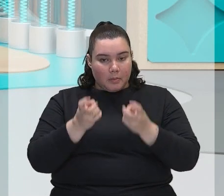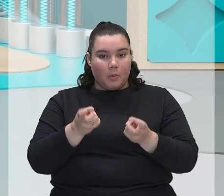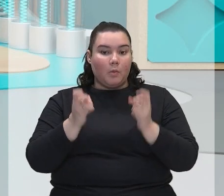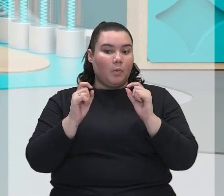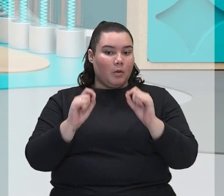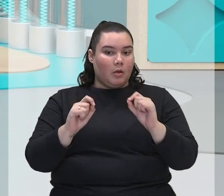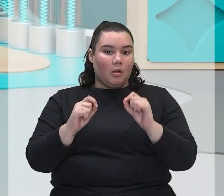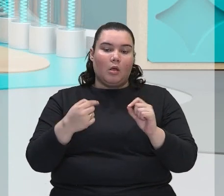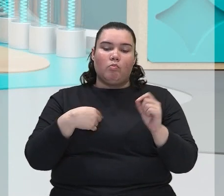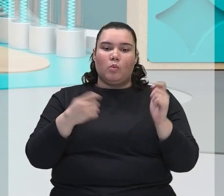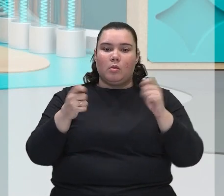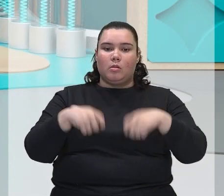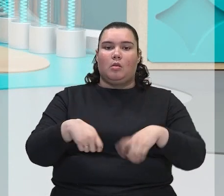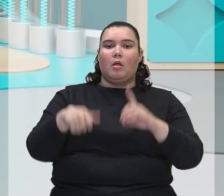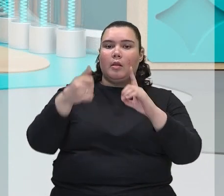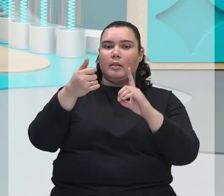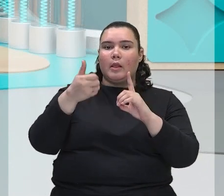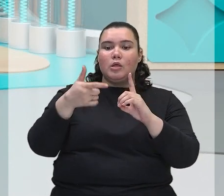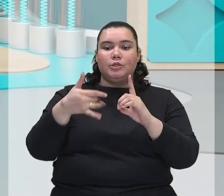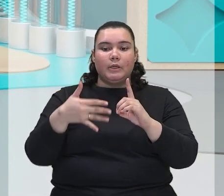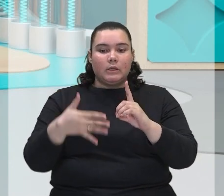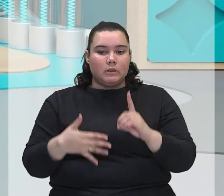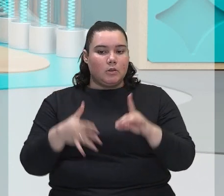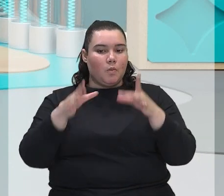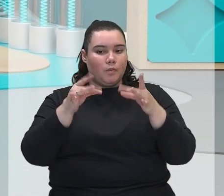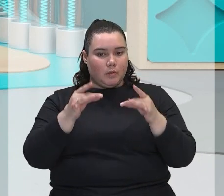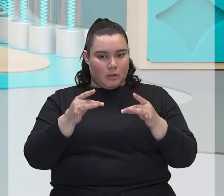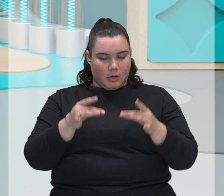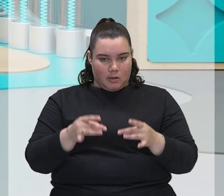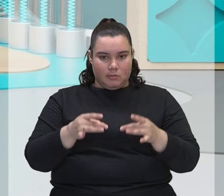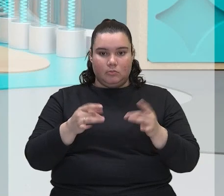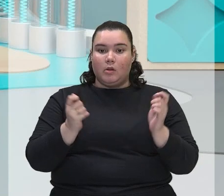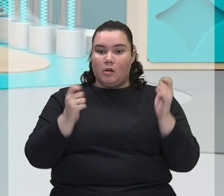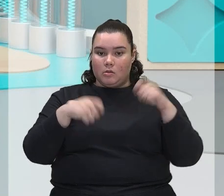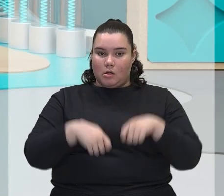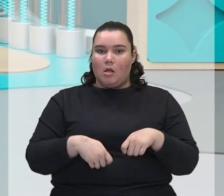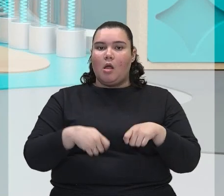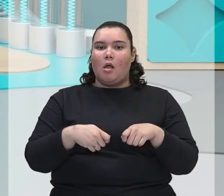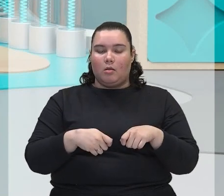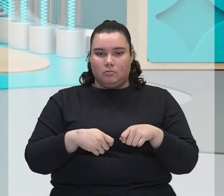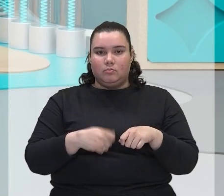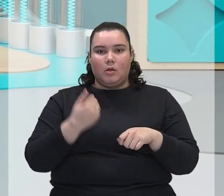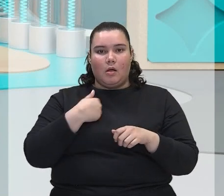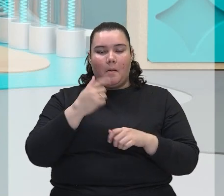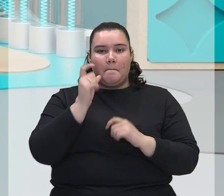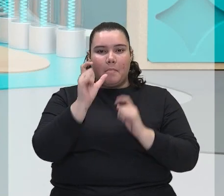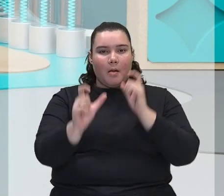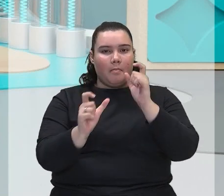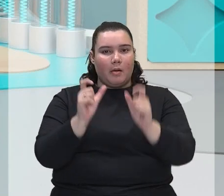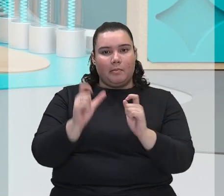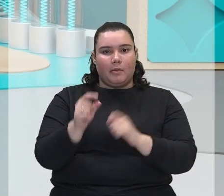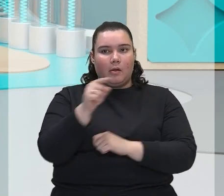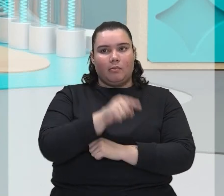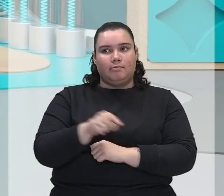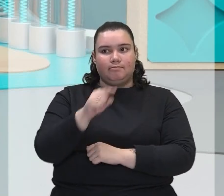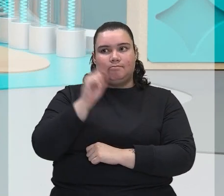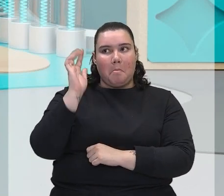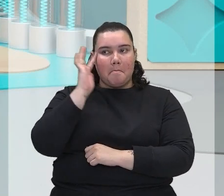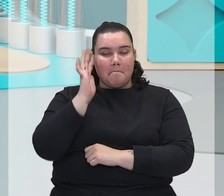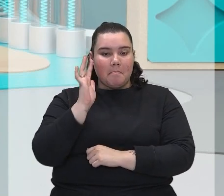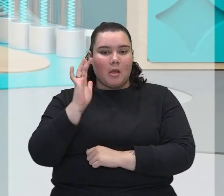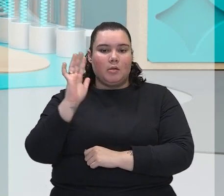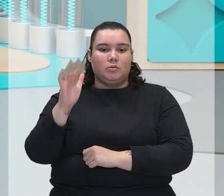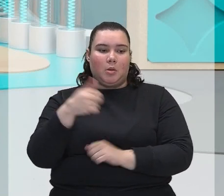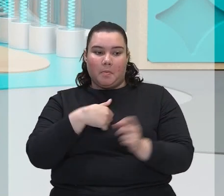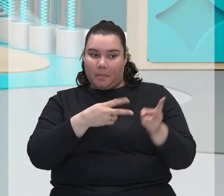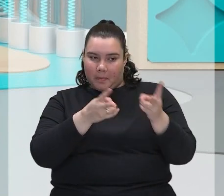posso descrevê-las, né, com palavras, eu posso mostrar esses quadros, né, eu percebo o que está